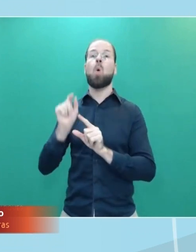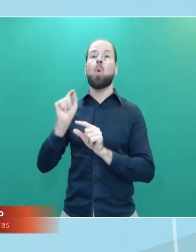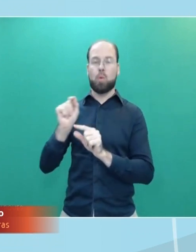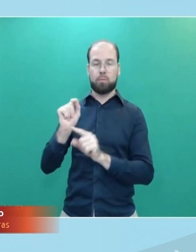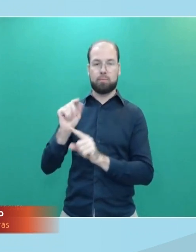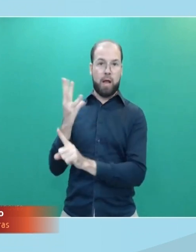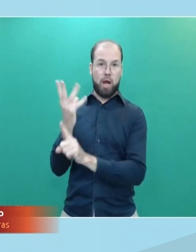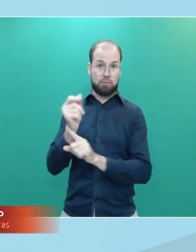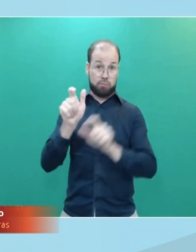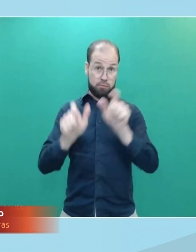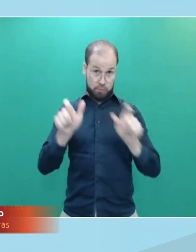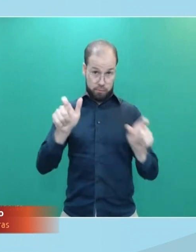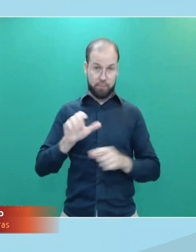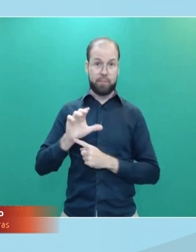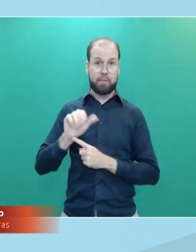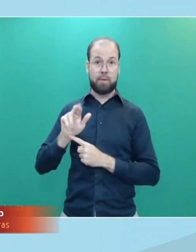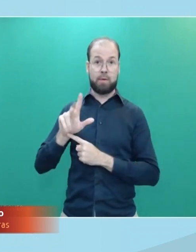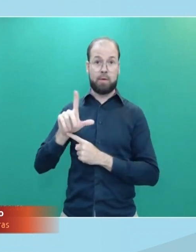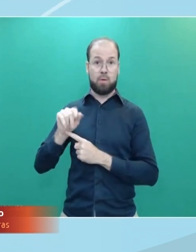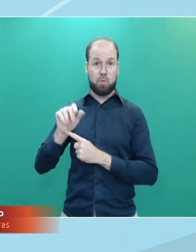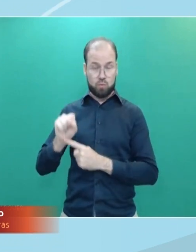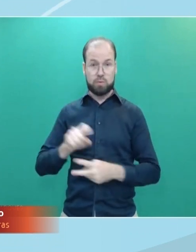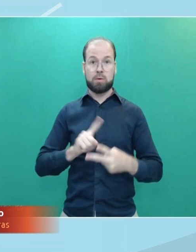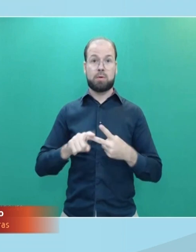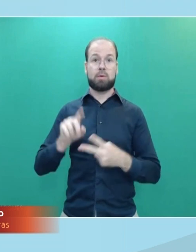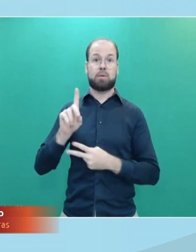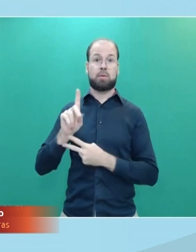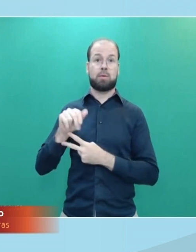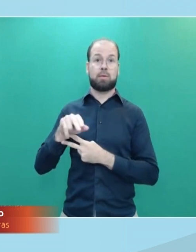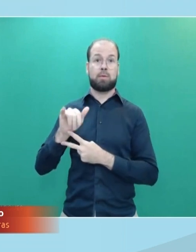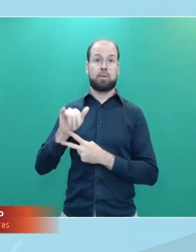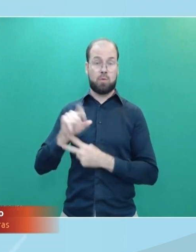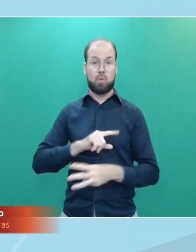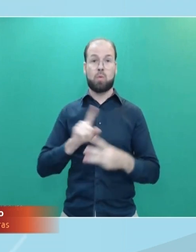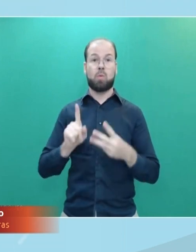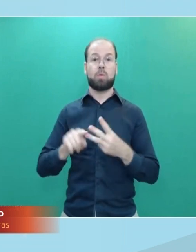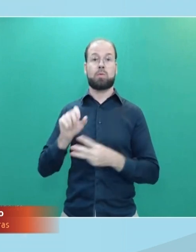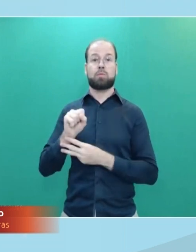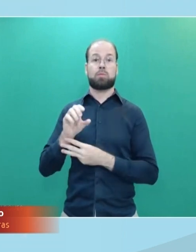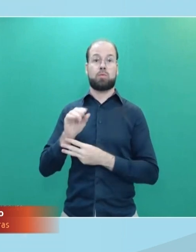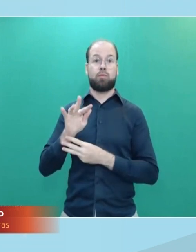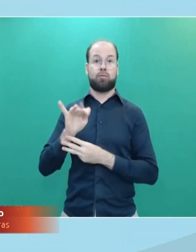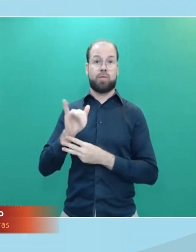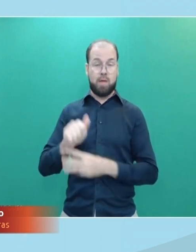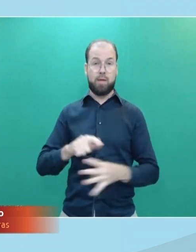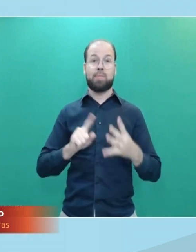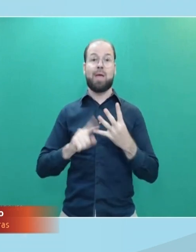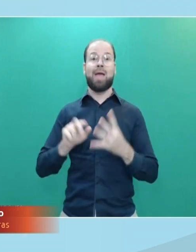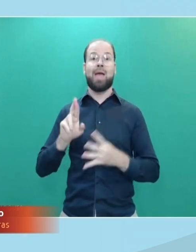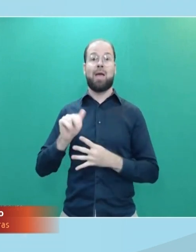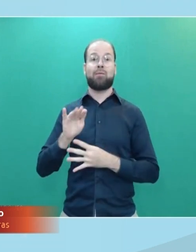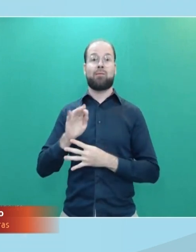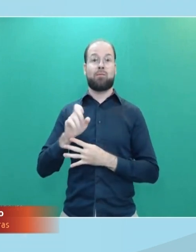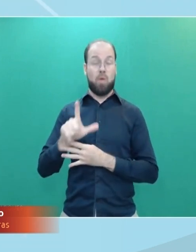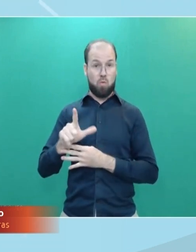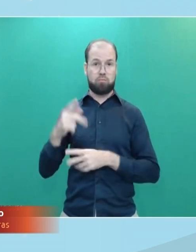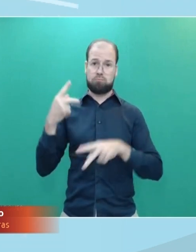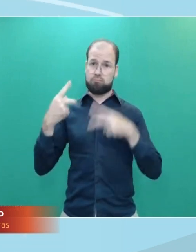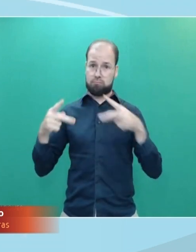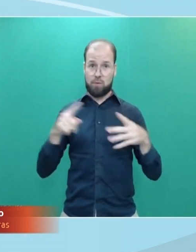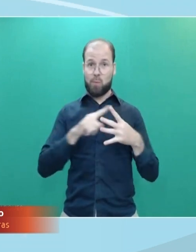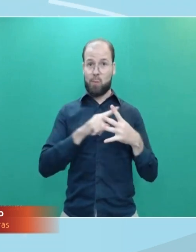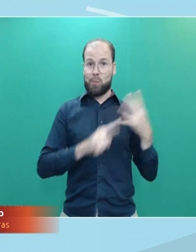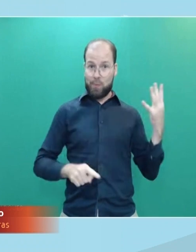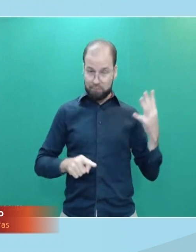Carlos Munareta, Danilo Butas, Sofia Ramos e Rafael Escócia. Os trabalhos desses artistas